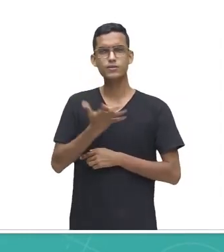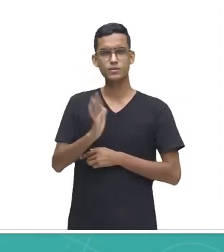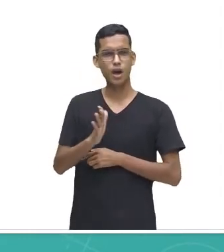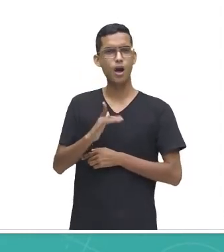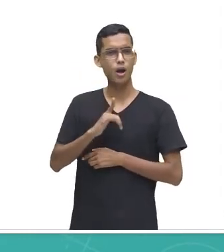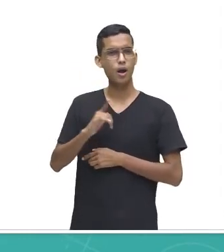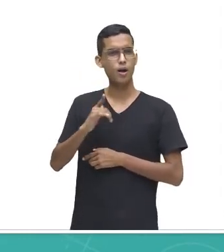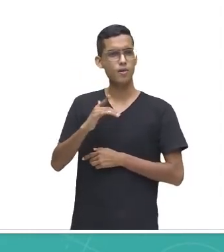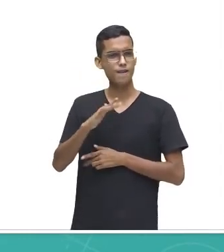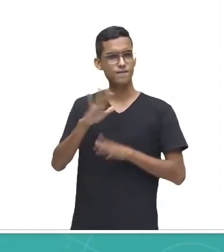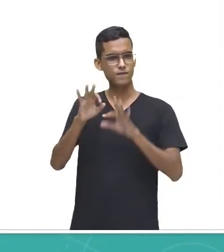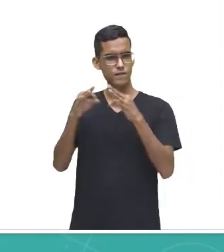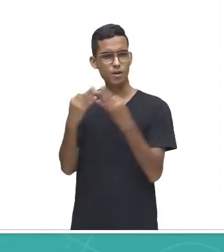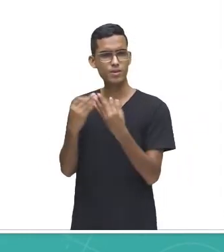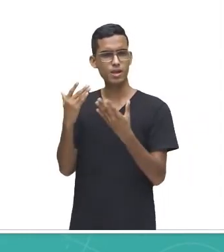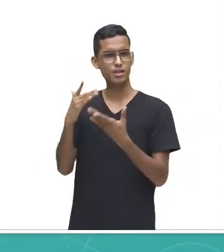Covid-19?